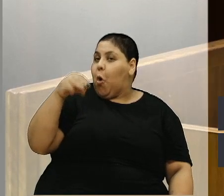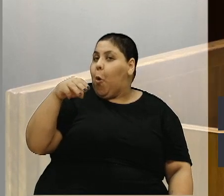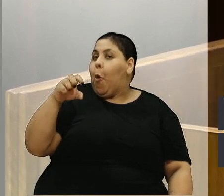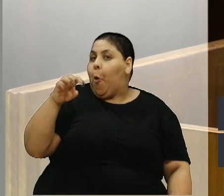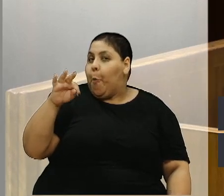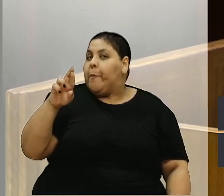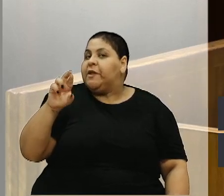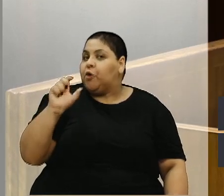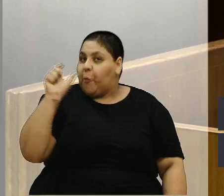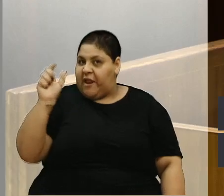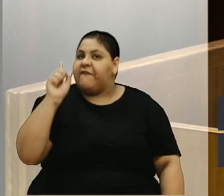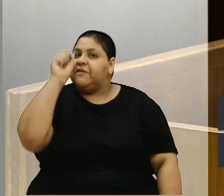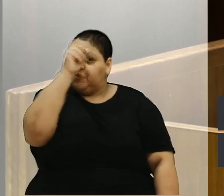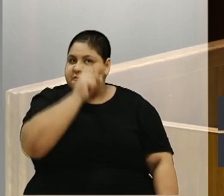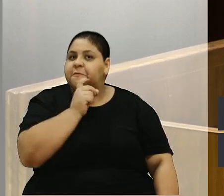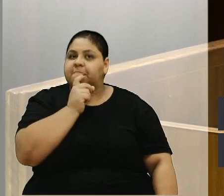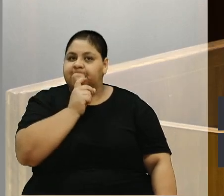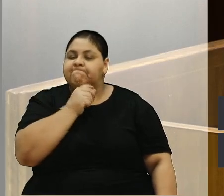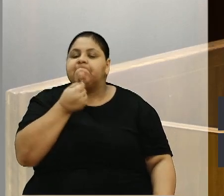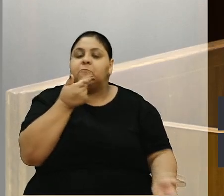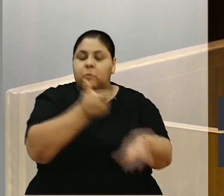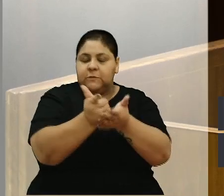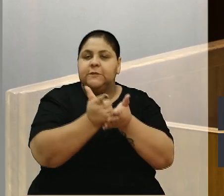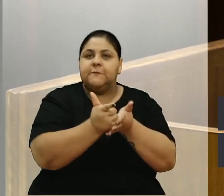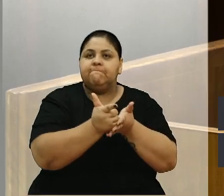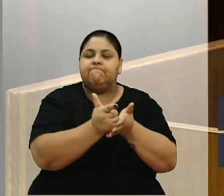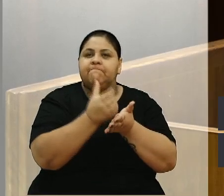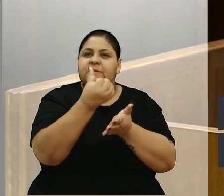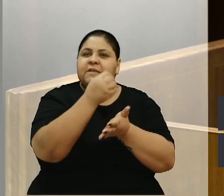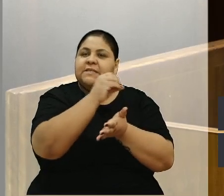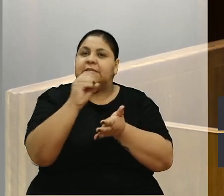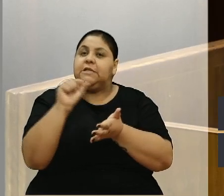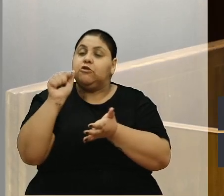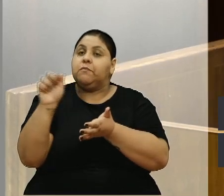nós conseguimos, através da